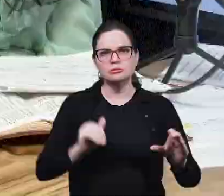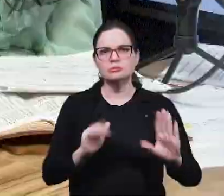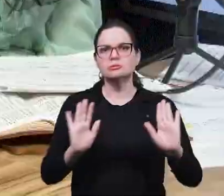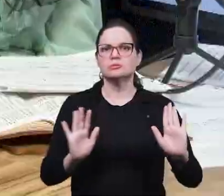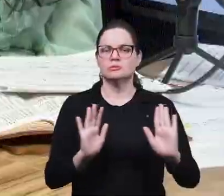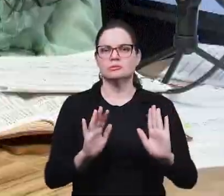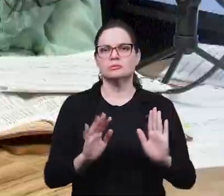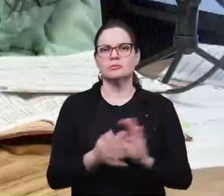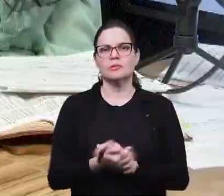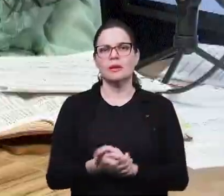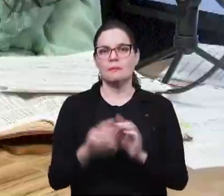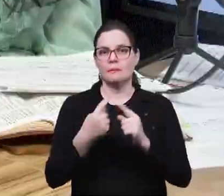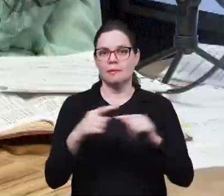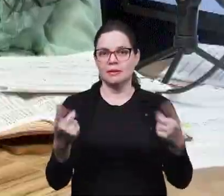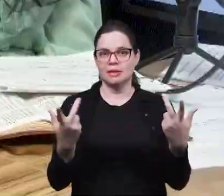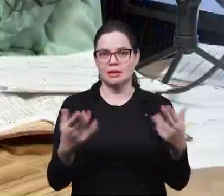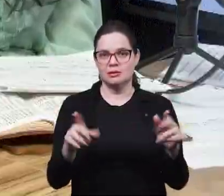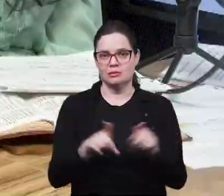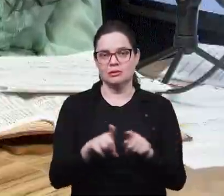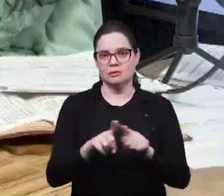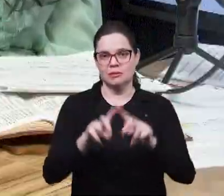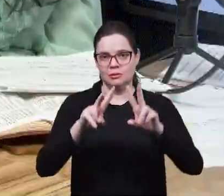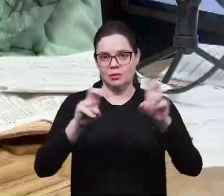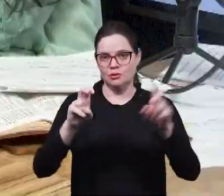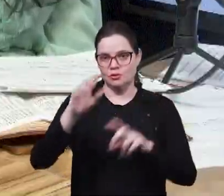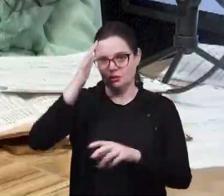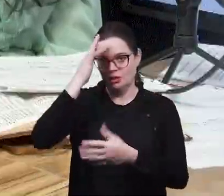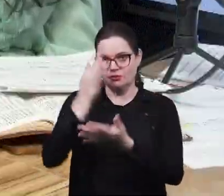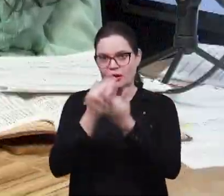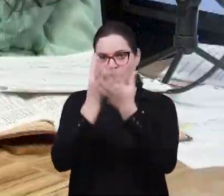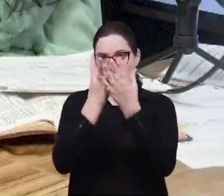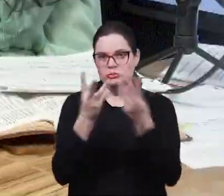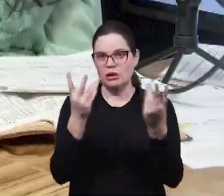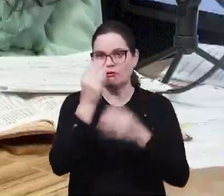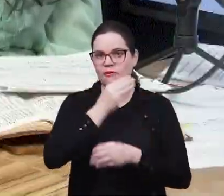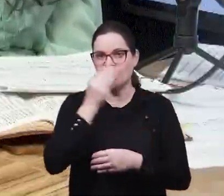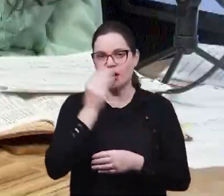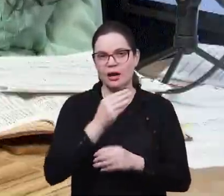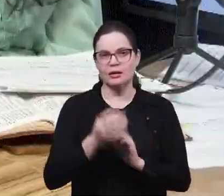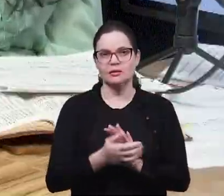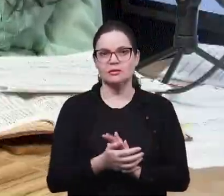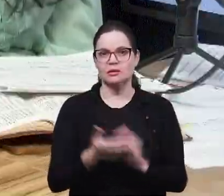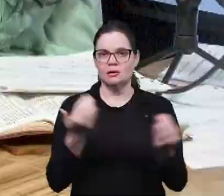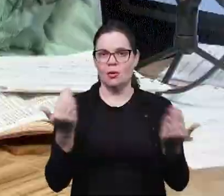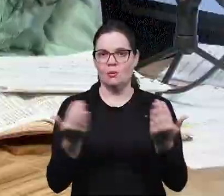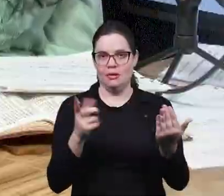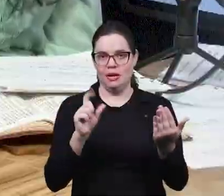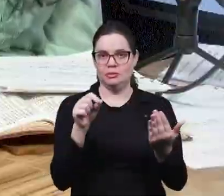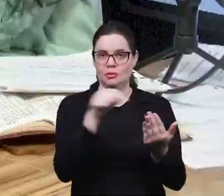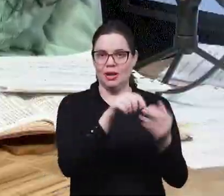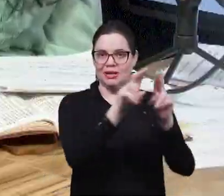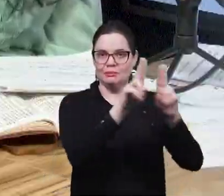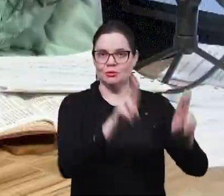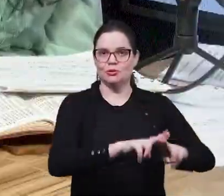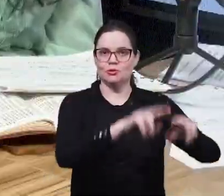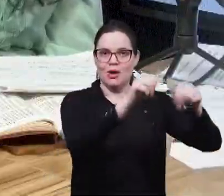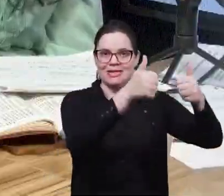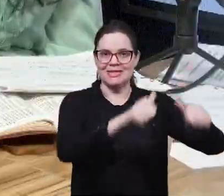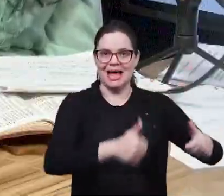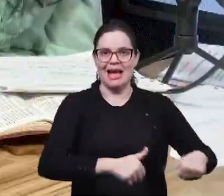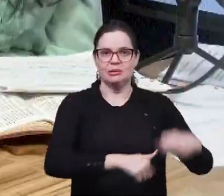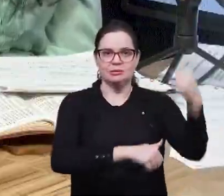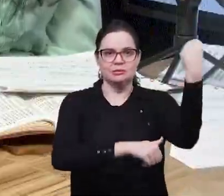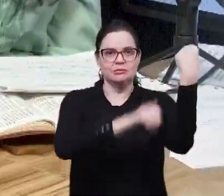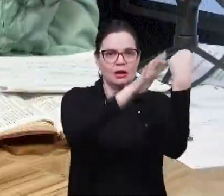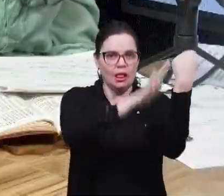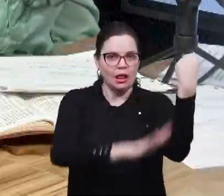Adassa disse sobre a fé enfraquecer, porque, fazendo um paralelo, A estátua de Nabucodonosor, ela